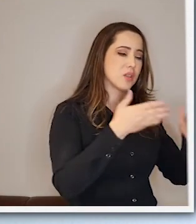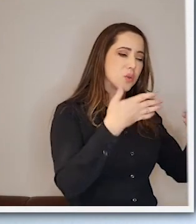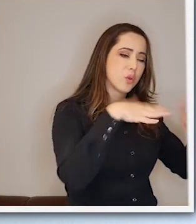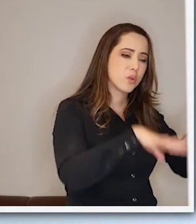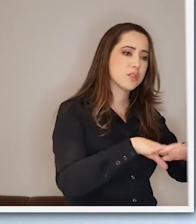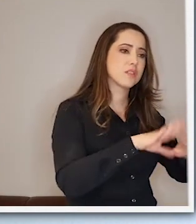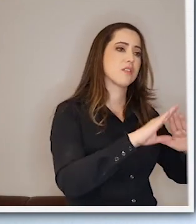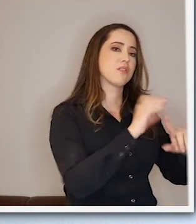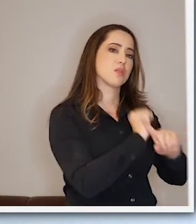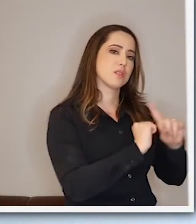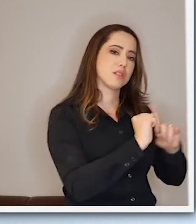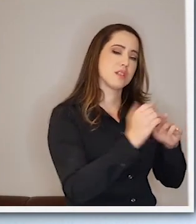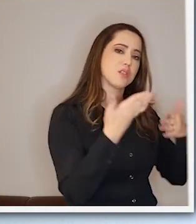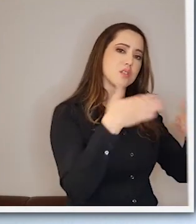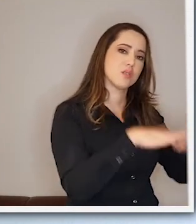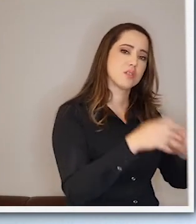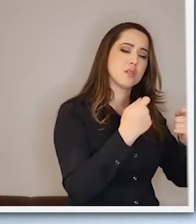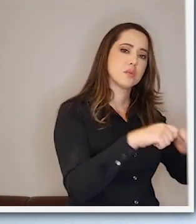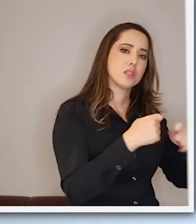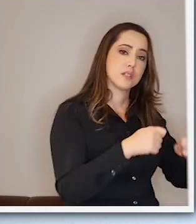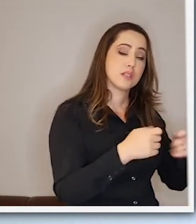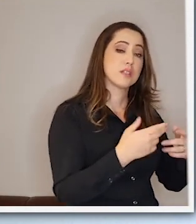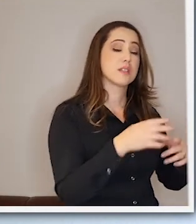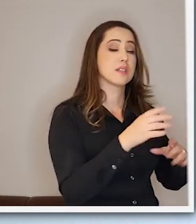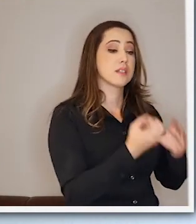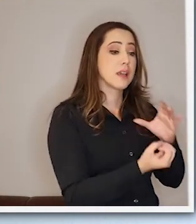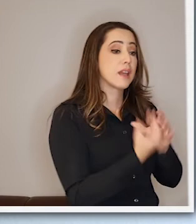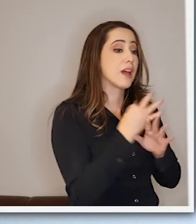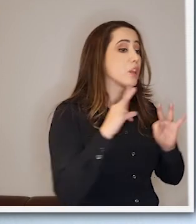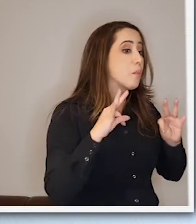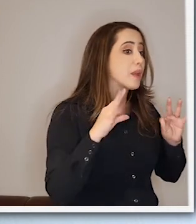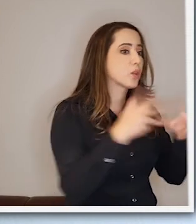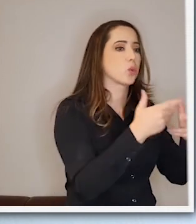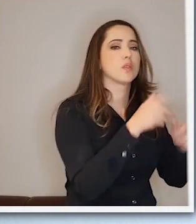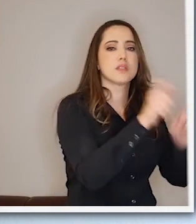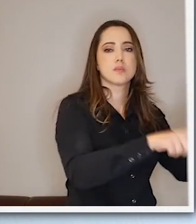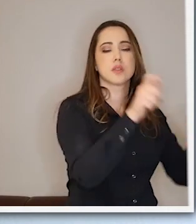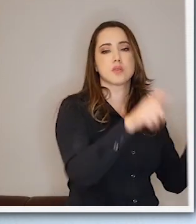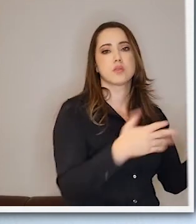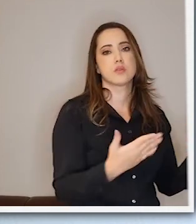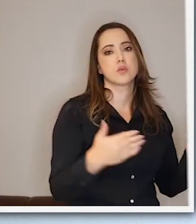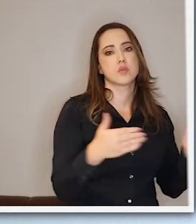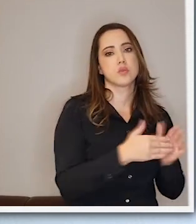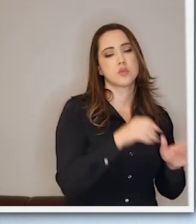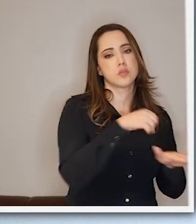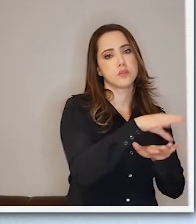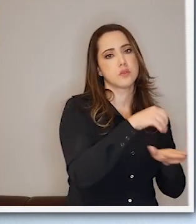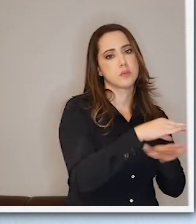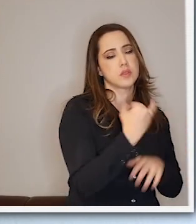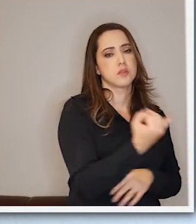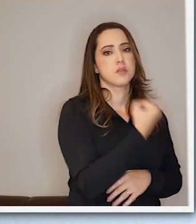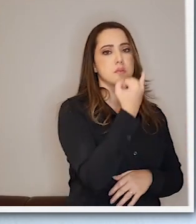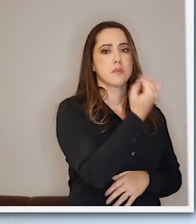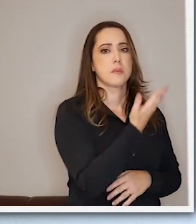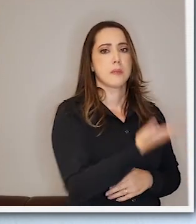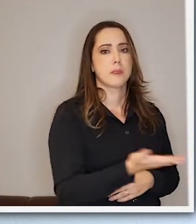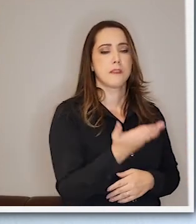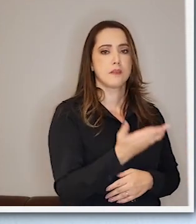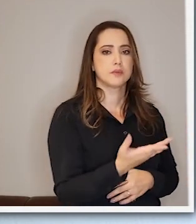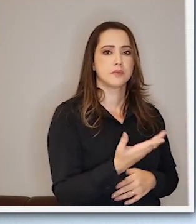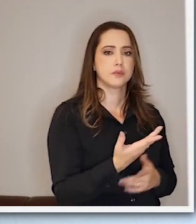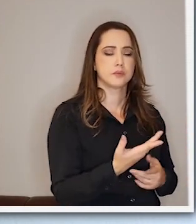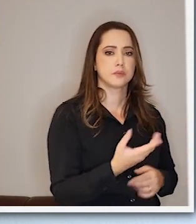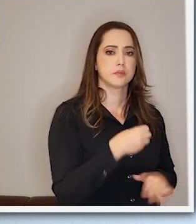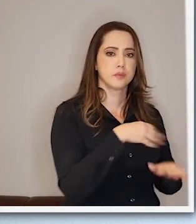né? E exatamente, a segregação ocorre pelo distanciamento, isso, né? Então, a educação inclusiva e sociedade inclusiva devem ser construída por, para e